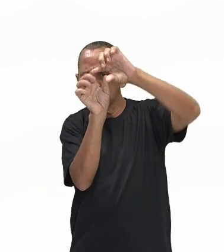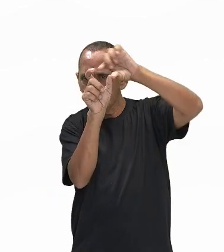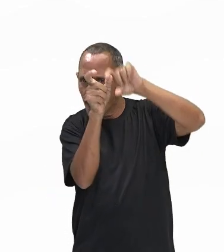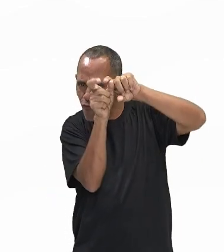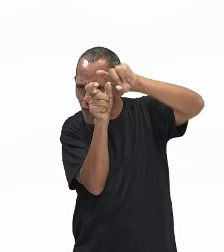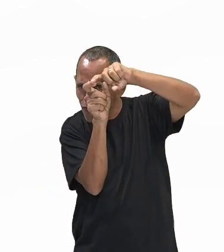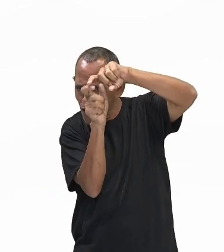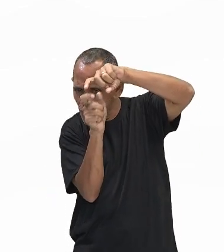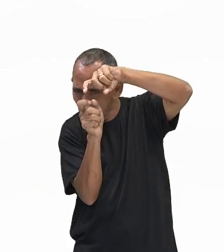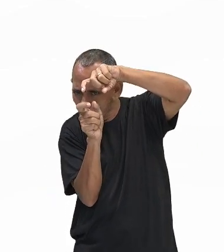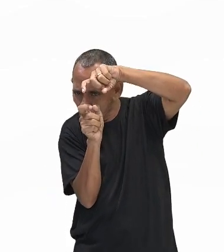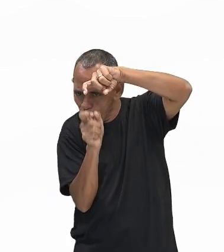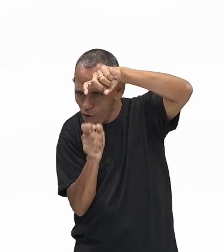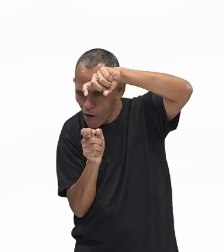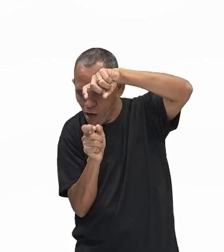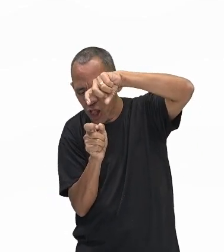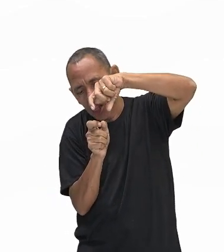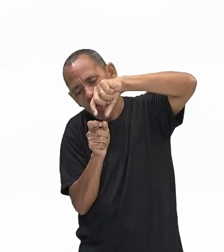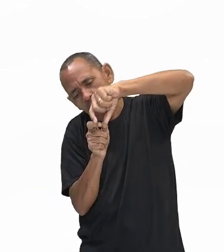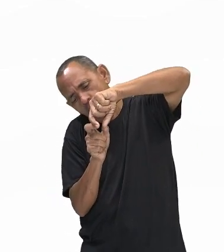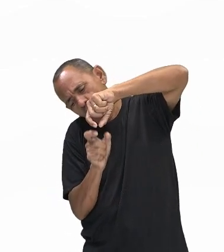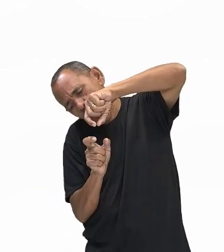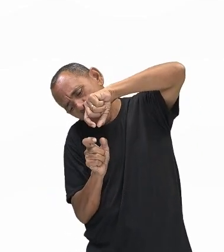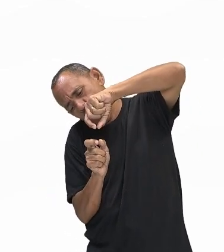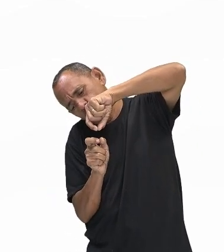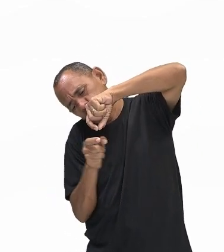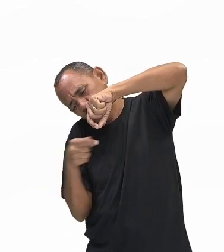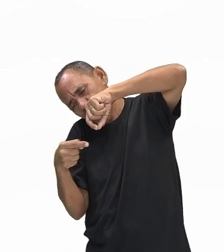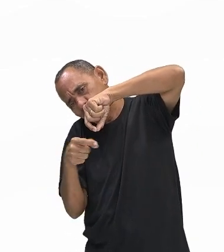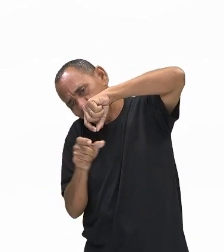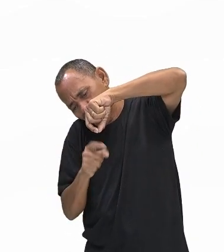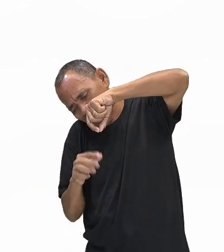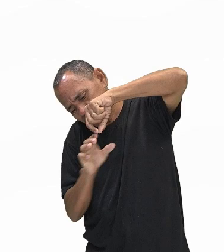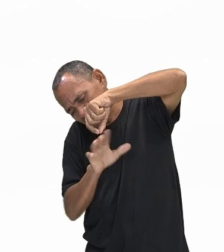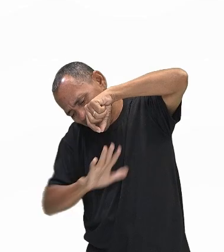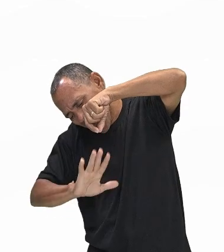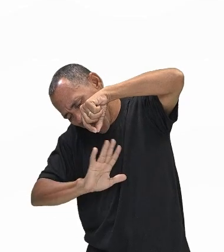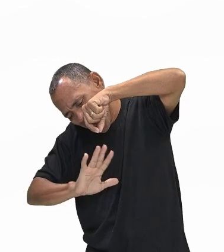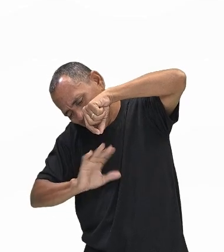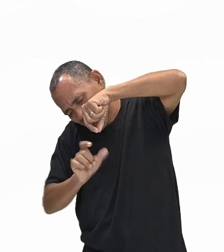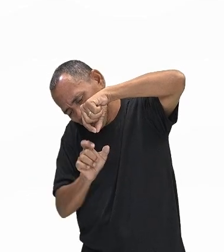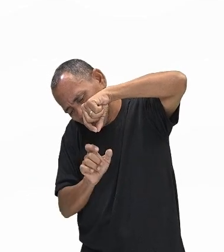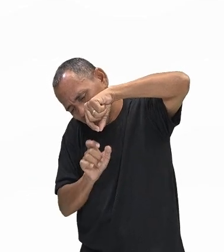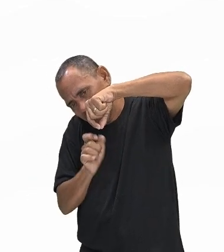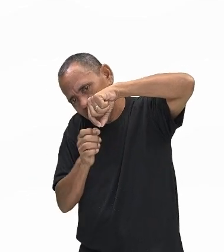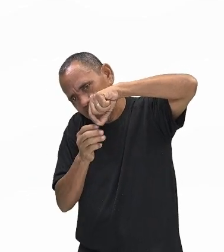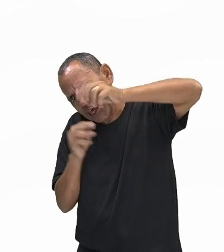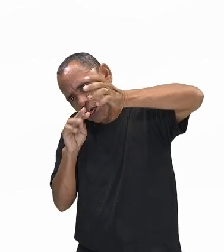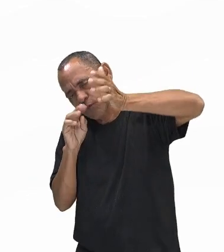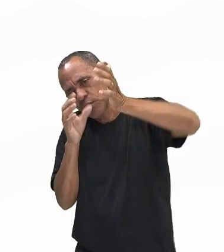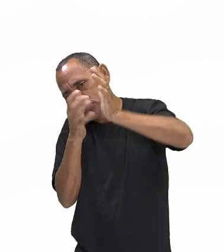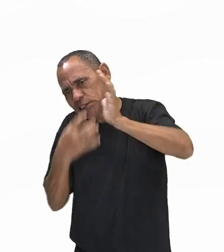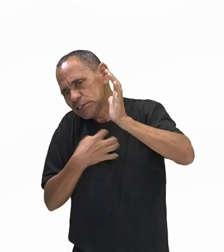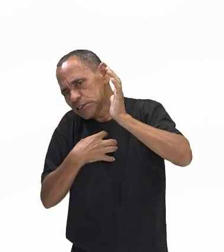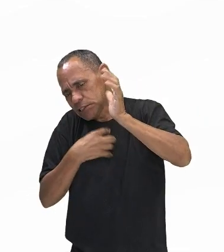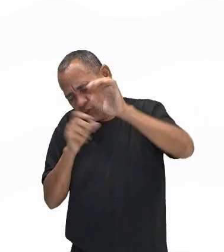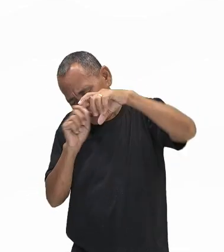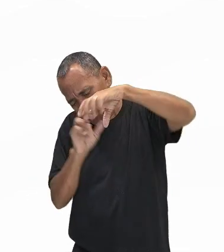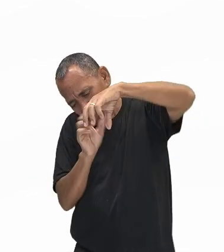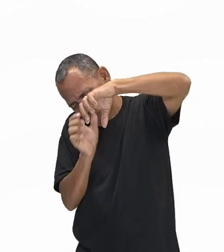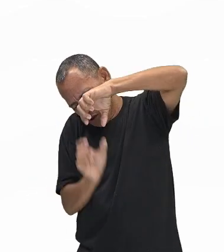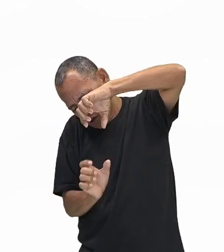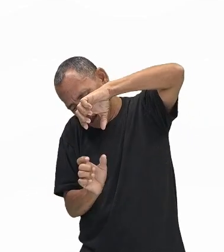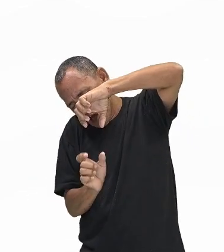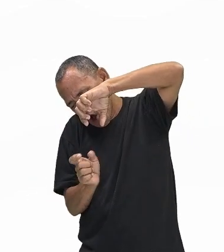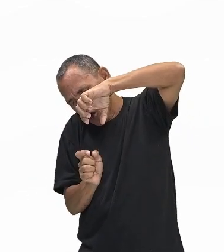último pedacinho ali o último ossinho é que você sente ali no meio das suas nádegas e esse ossinho ali tem um